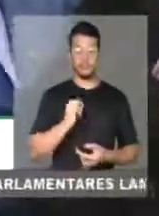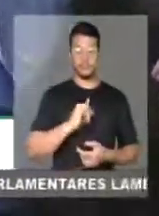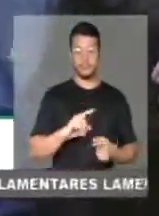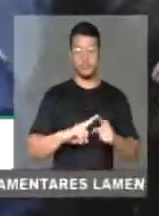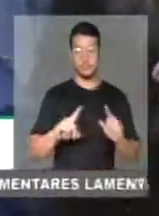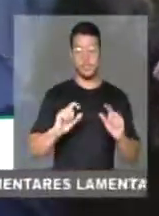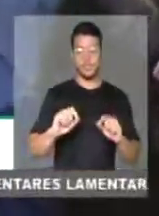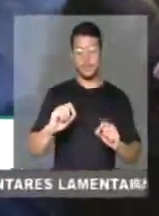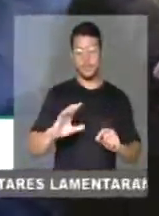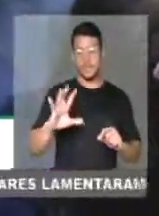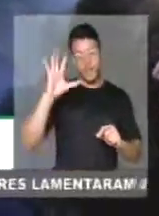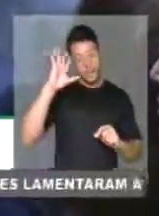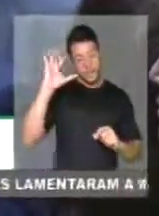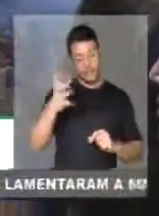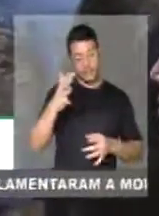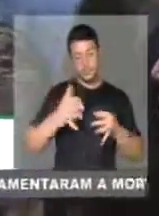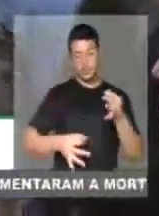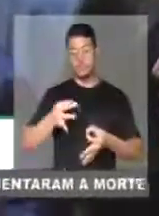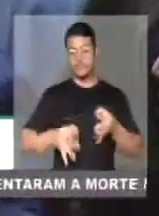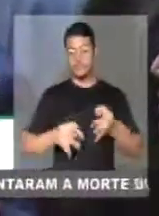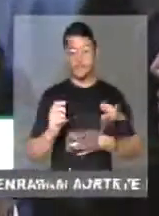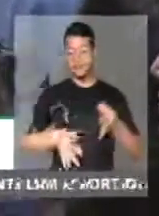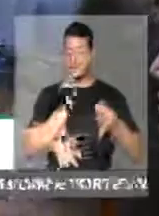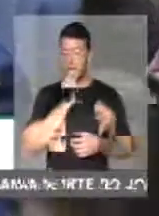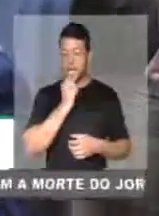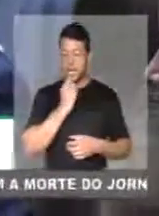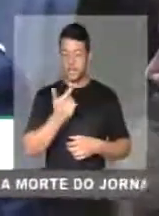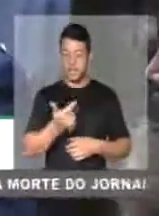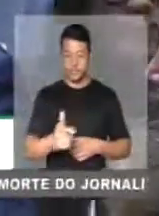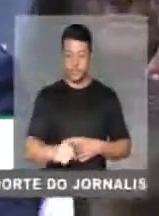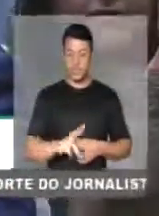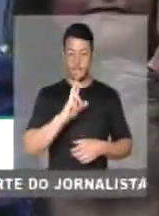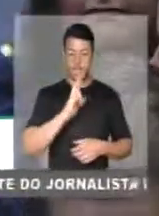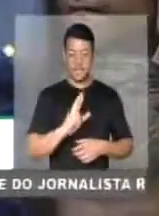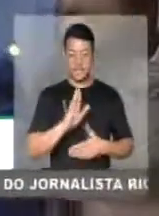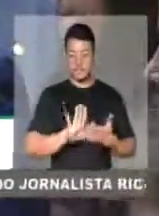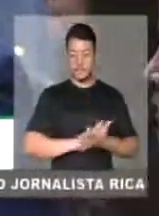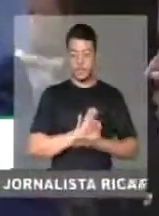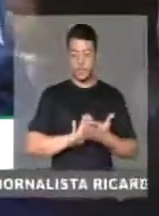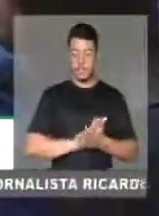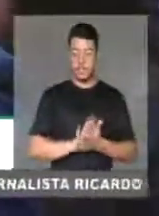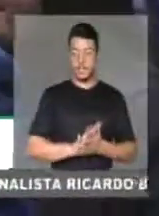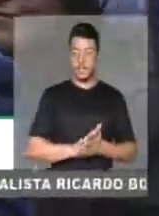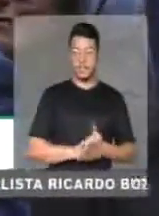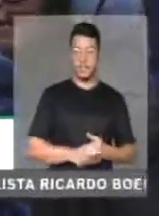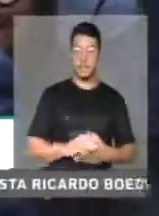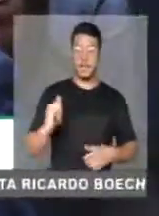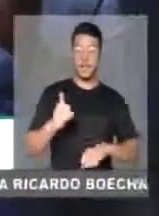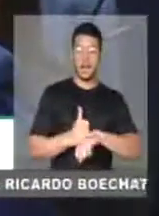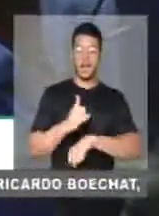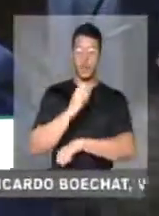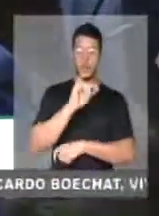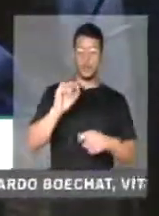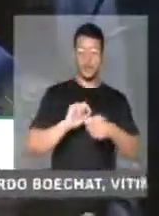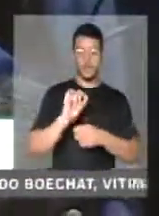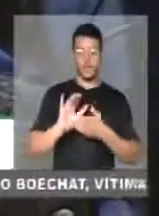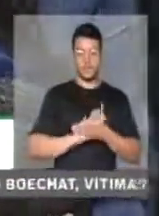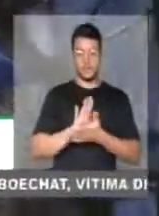essa decisão judicial não vem sendo cumprida pela aeronáutica na cidade do Rio de